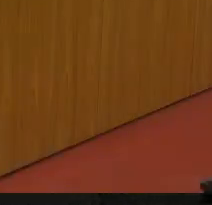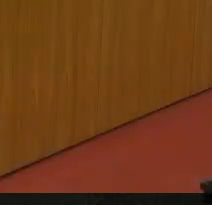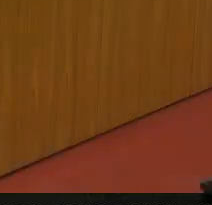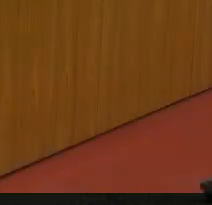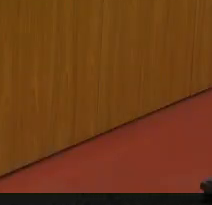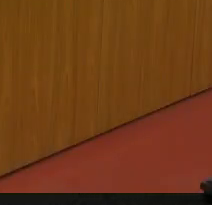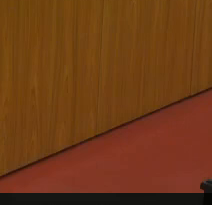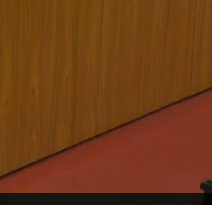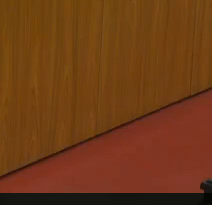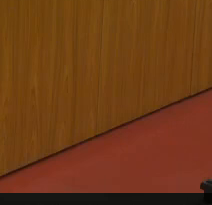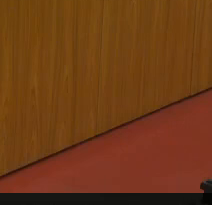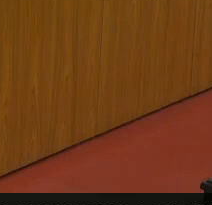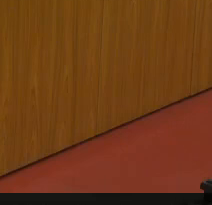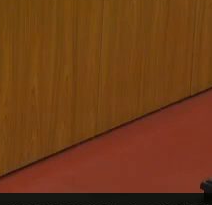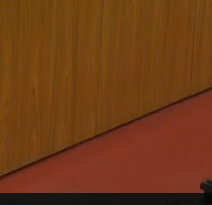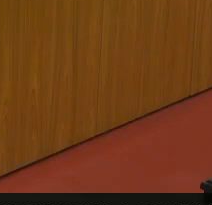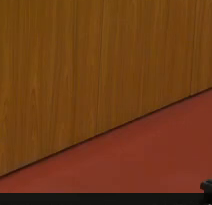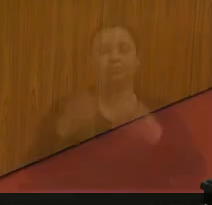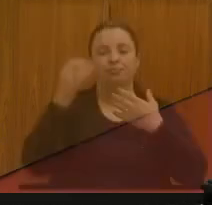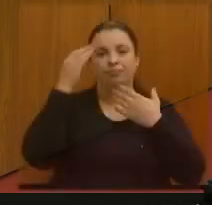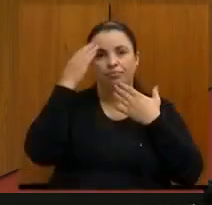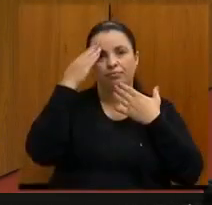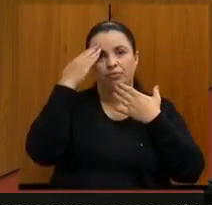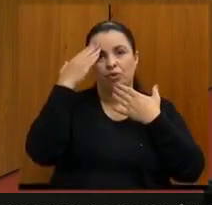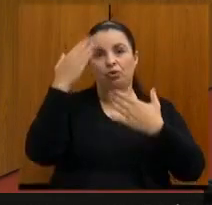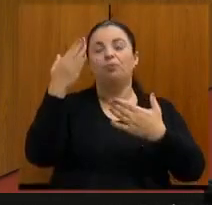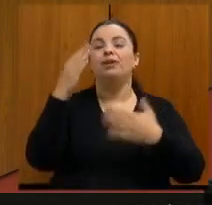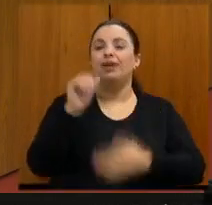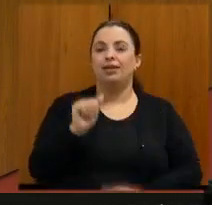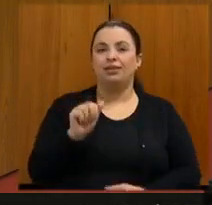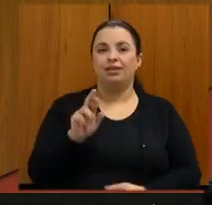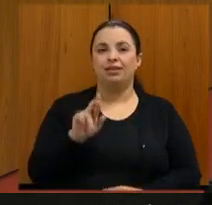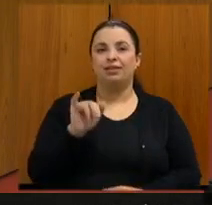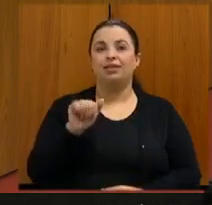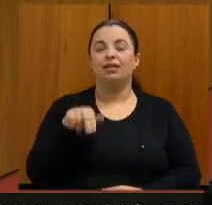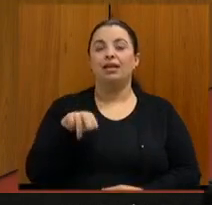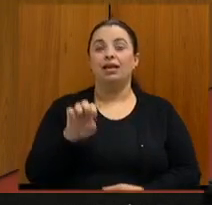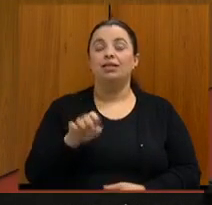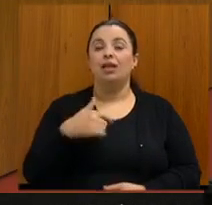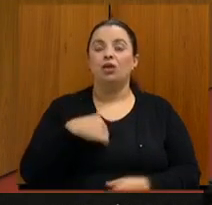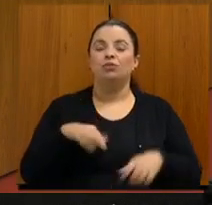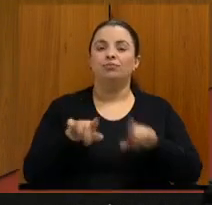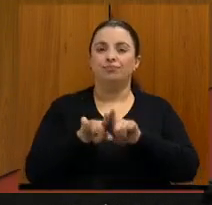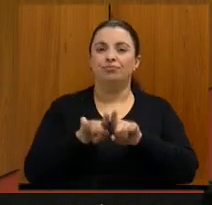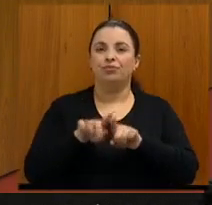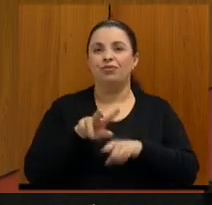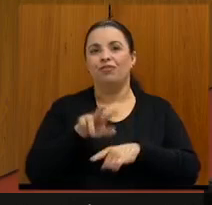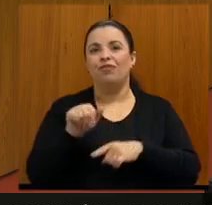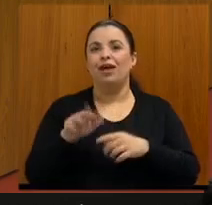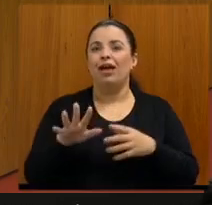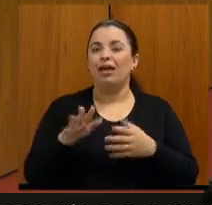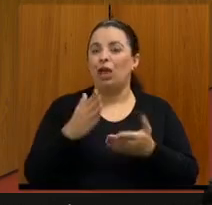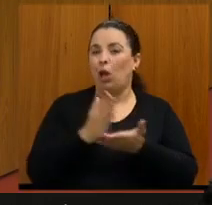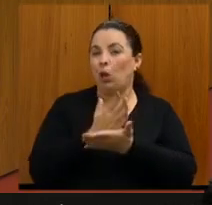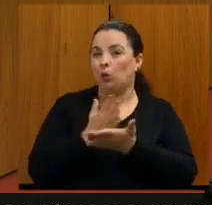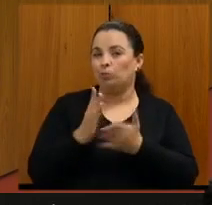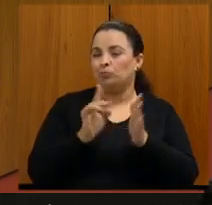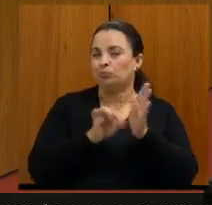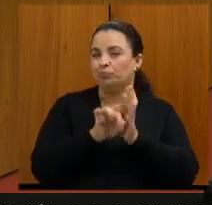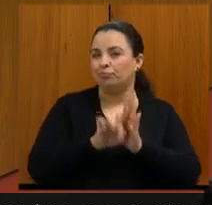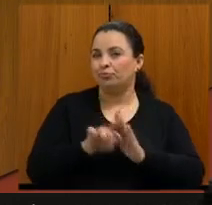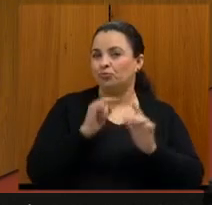bom obrigada Ariane é ainda vou trazer algumas algumas indagações